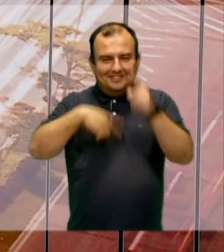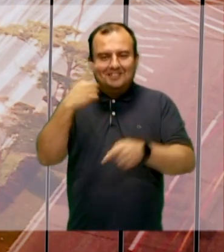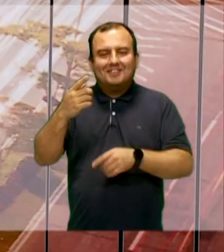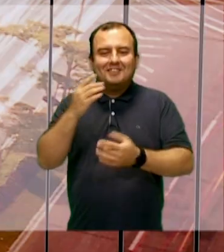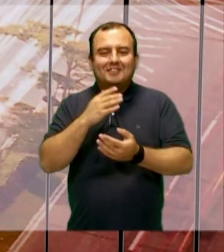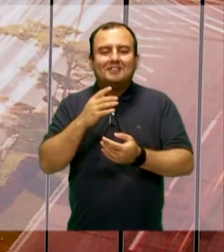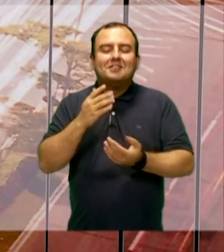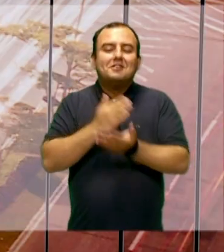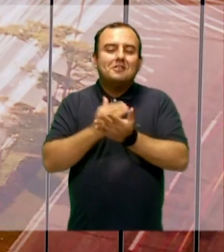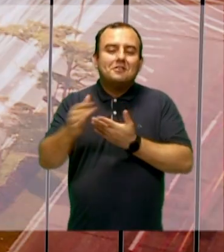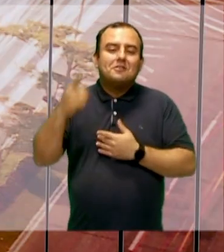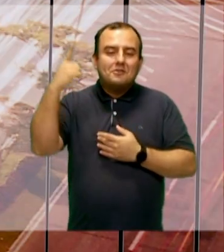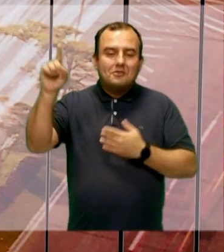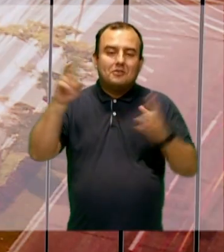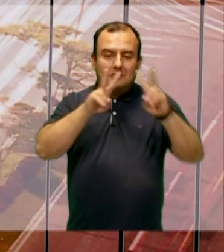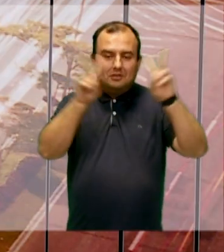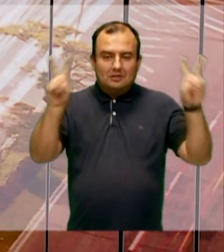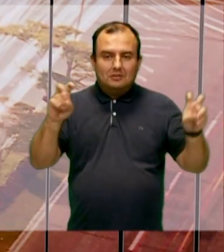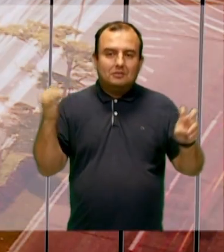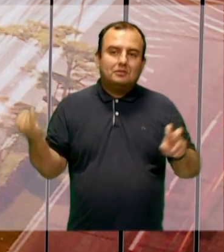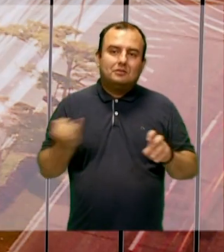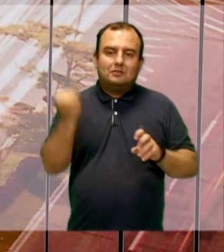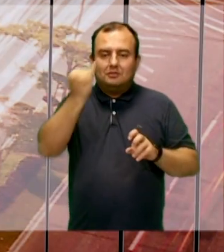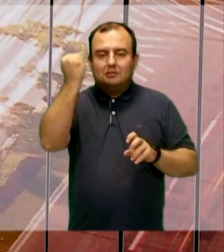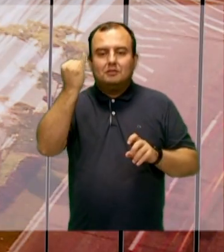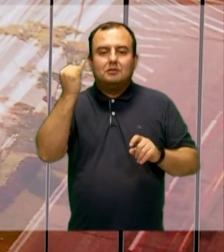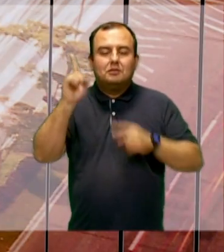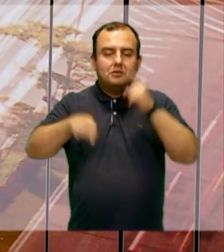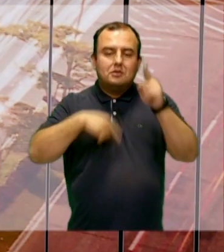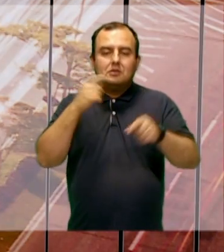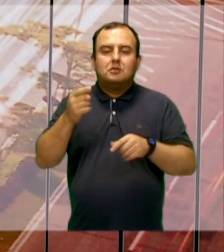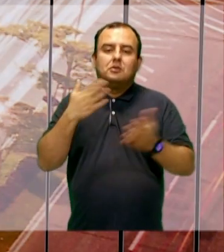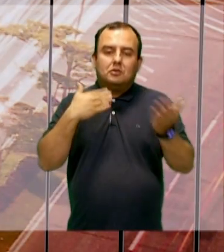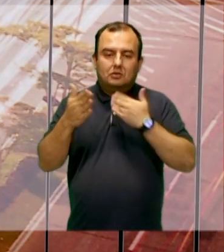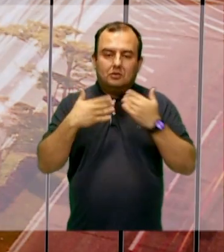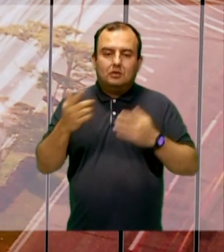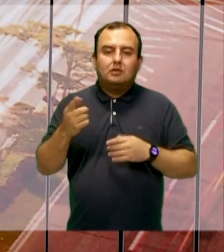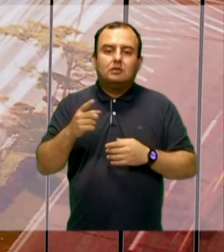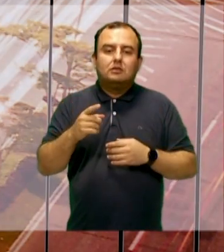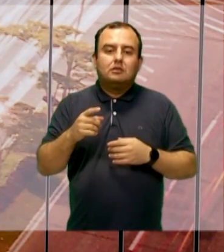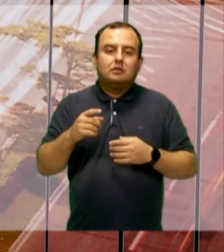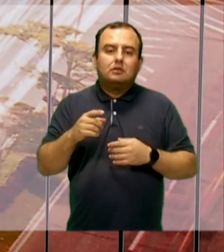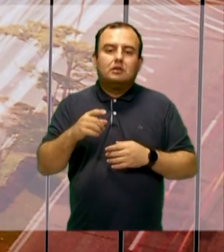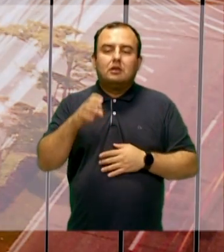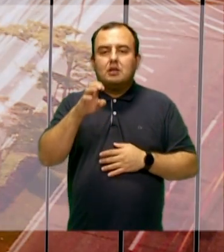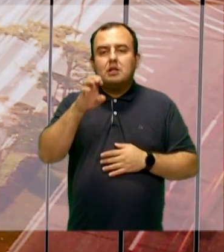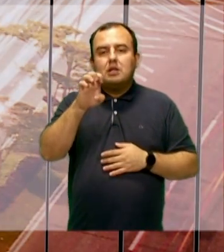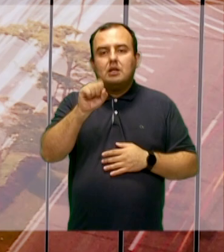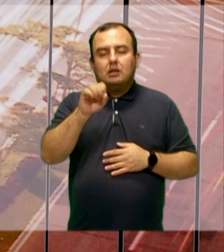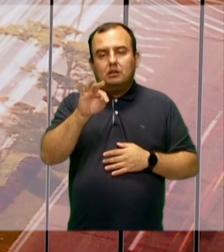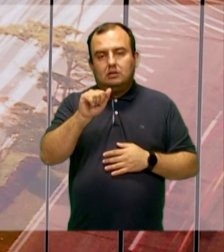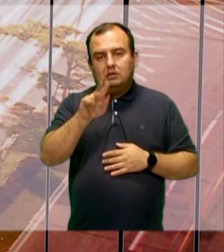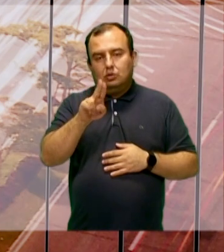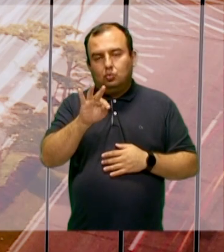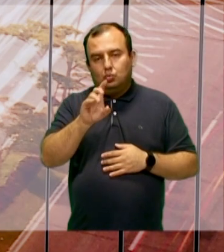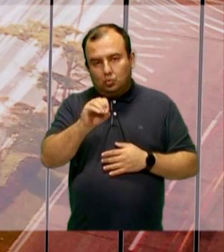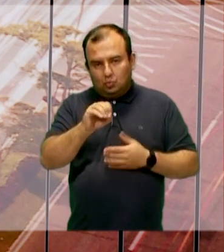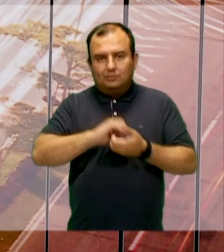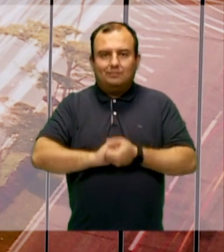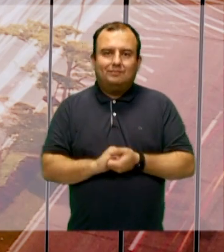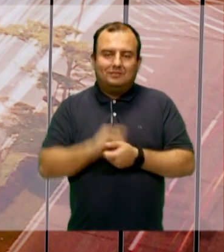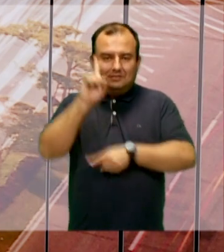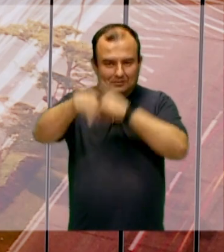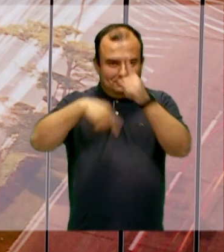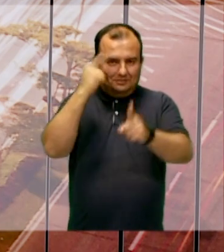poder começar um outro assunto muito importante. No próximo bloco vem aí Estatuto do Servidor Público de Itajaí.